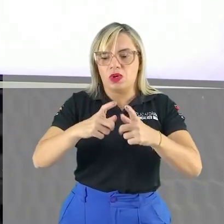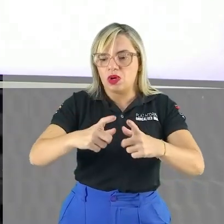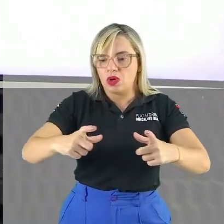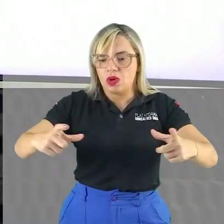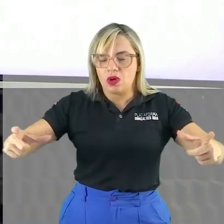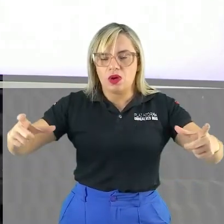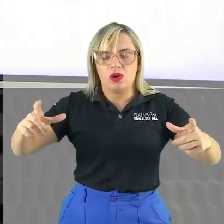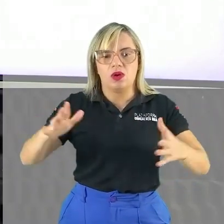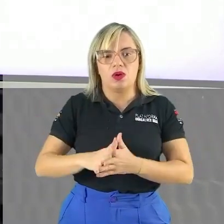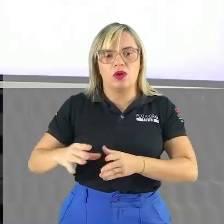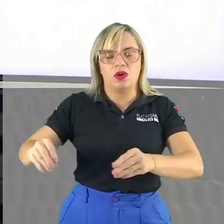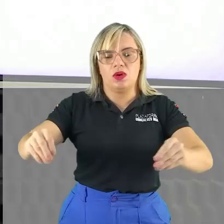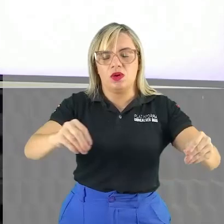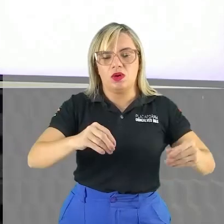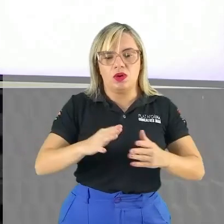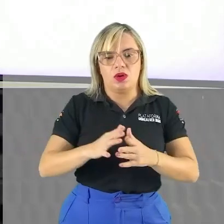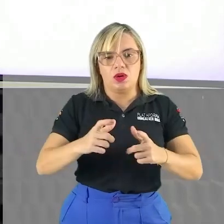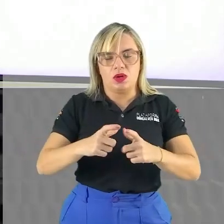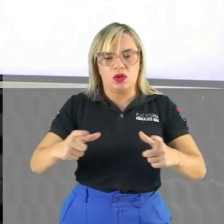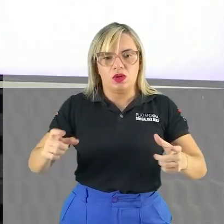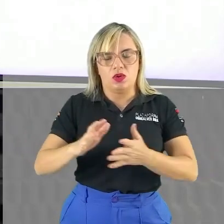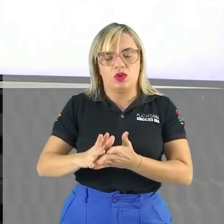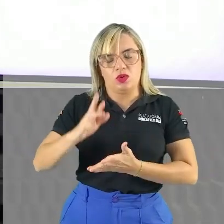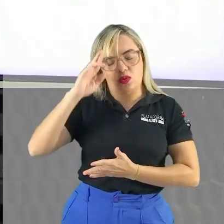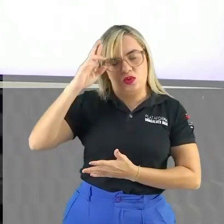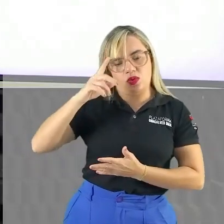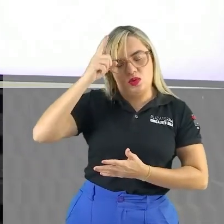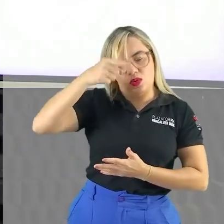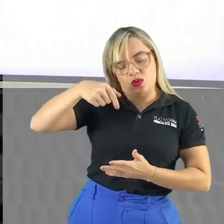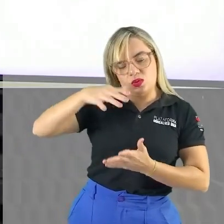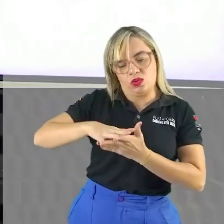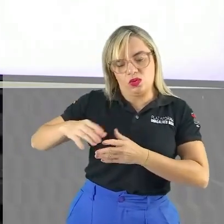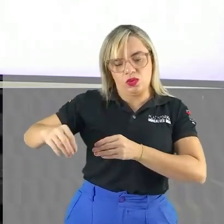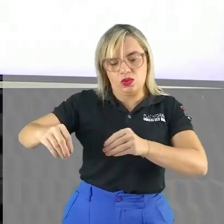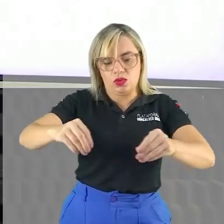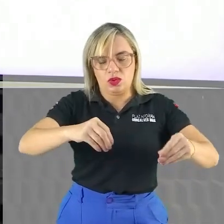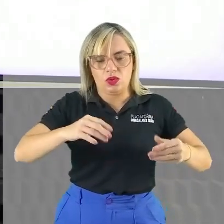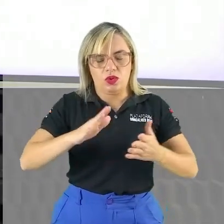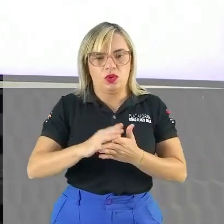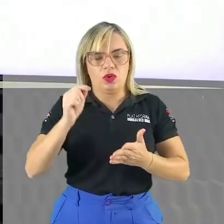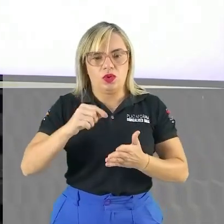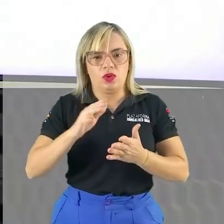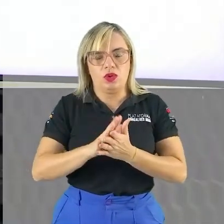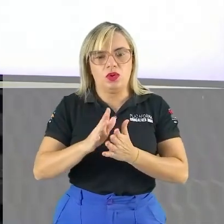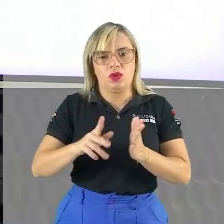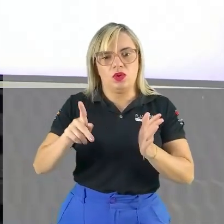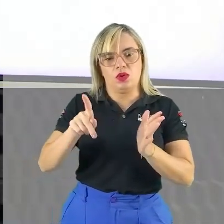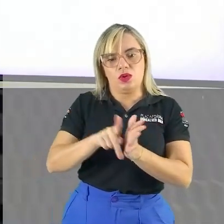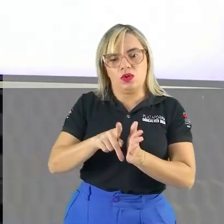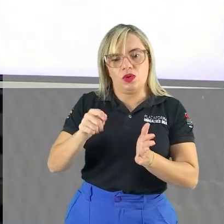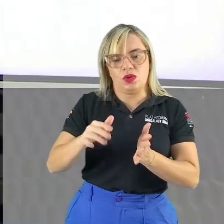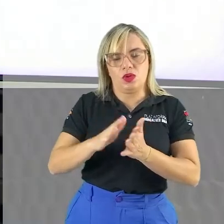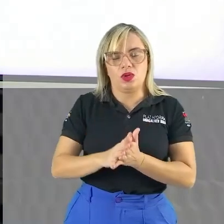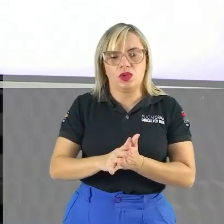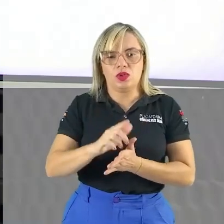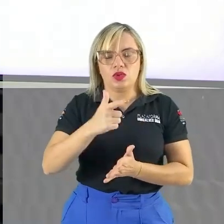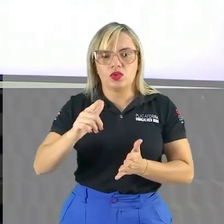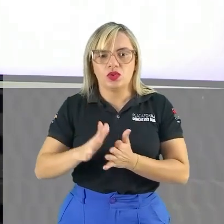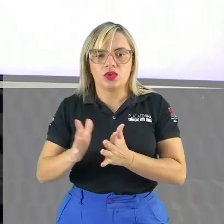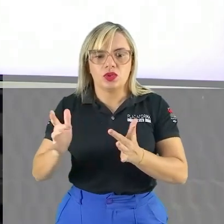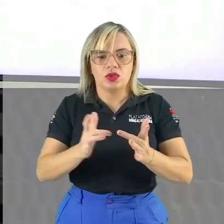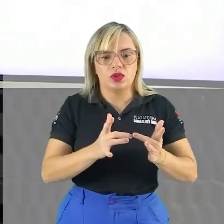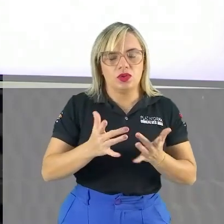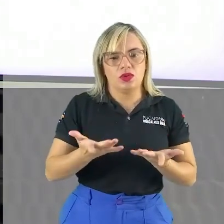aí, aquele grande latifúndio, que era originalmente uma mata ainda virgem, foi totalmente destruído